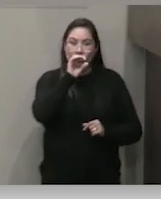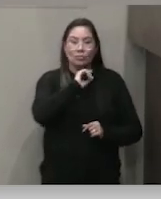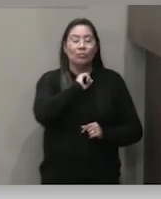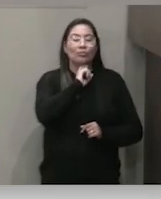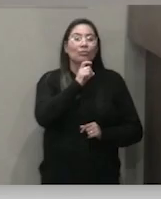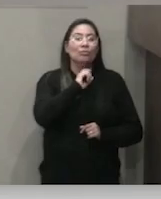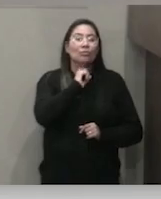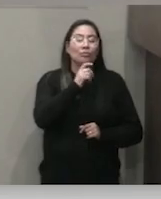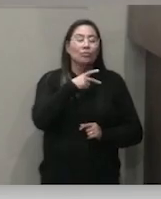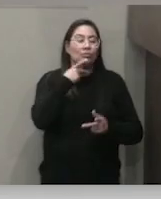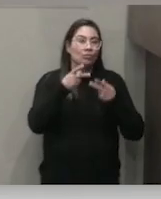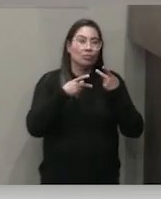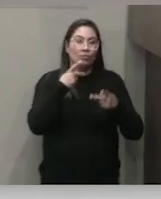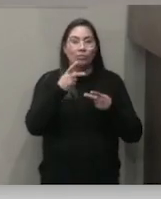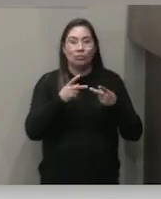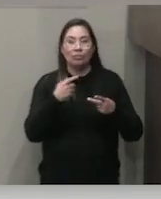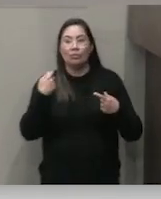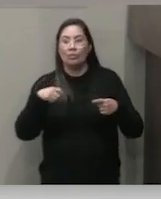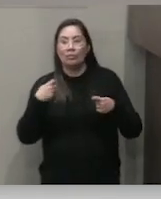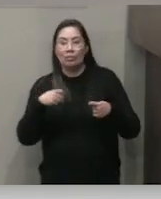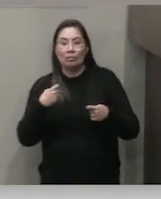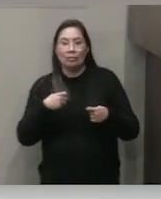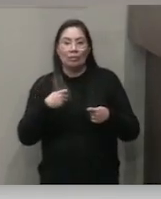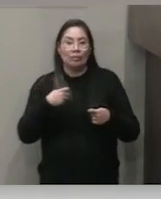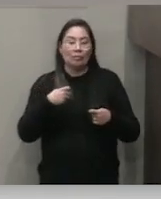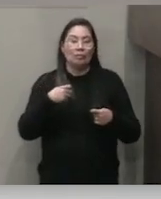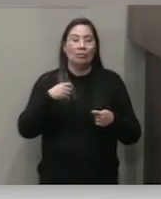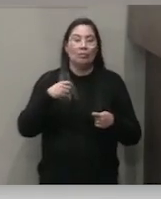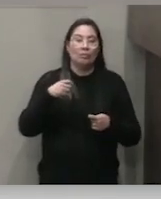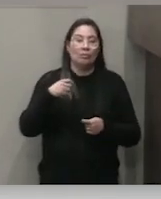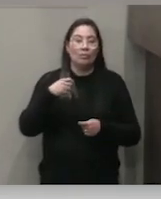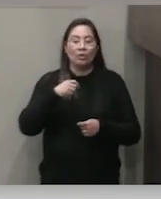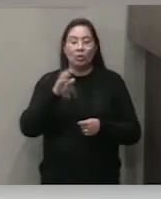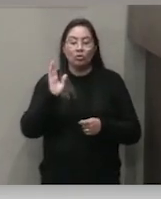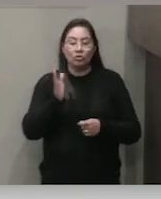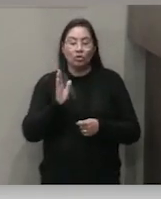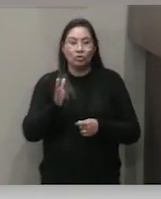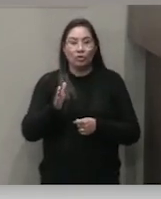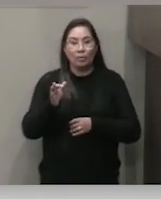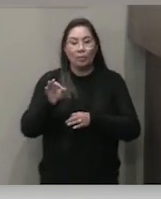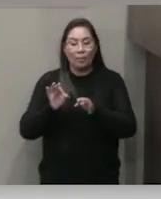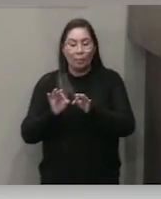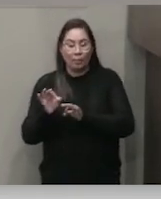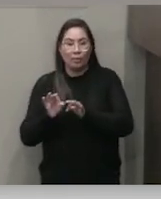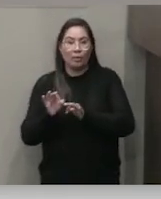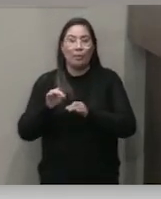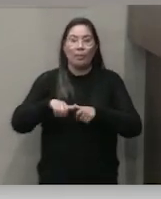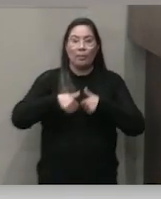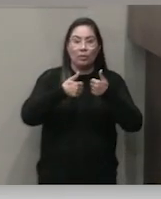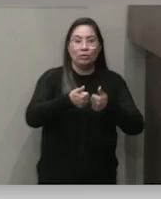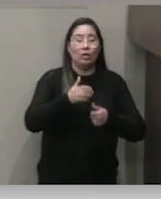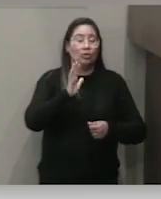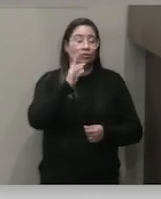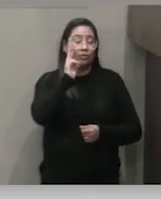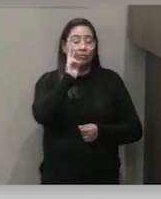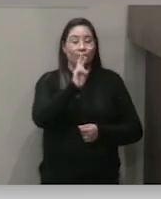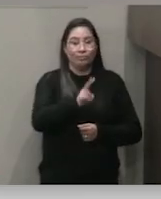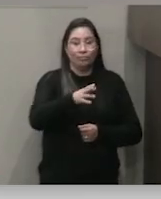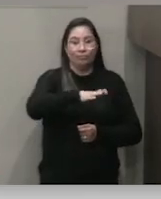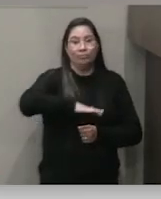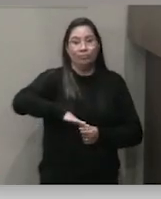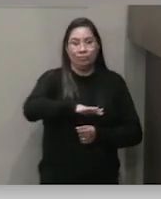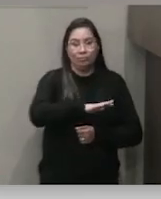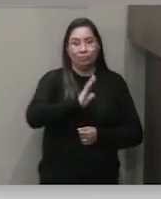com o discurso que, não, mas nós temos 45 dias que a gente vai poder trabalhar o projeto, a gente vai melhorar, porque eu já vi essa cena, e eu já